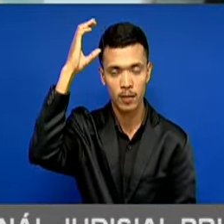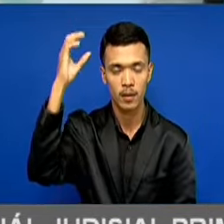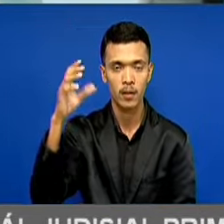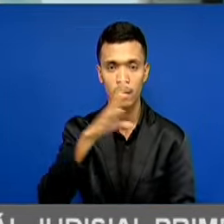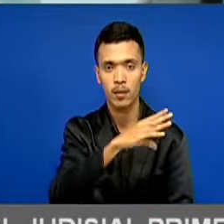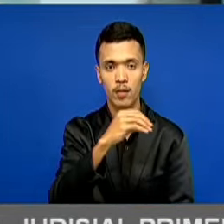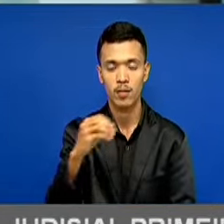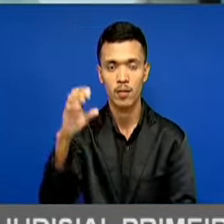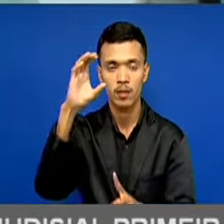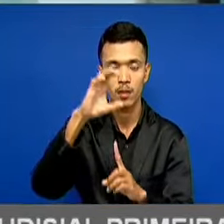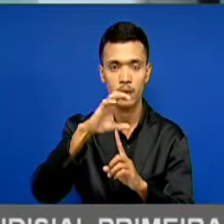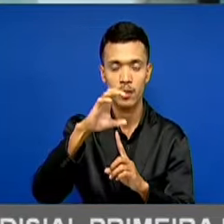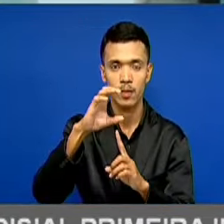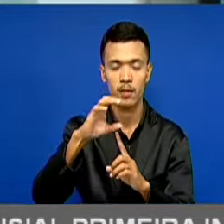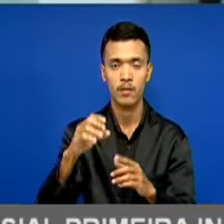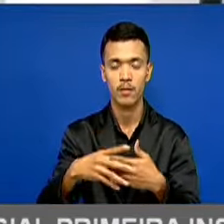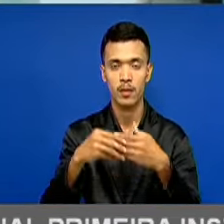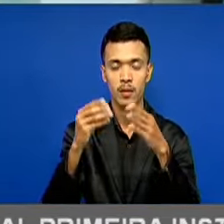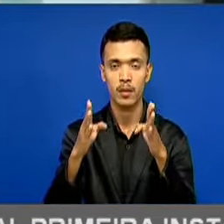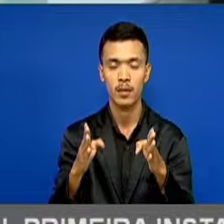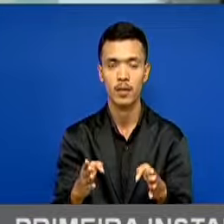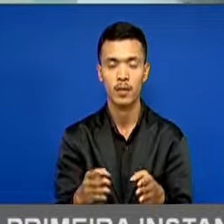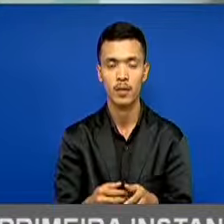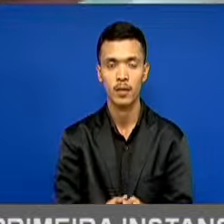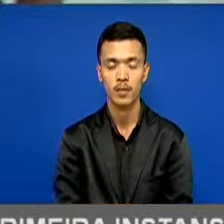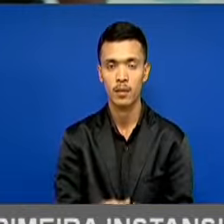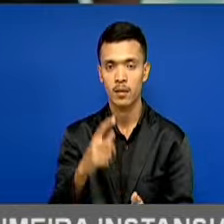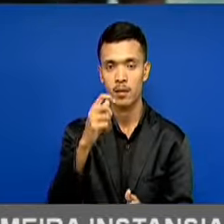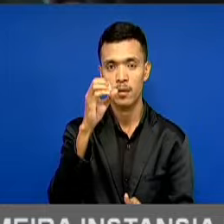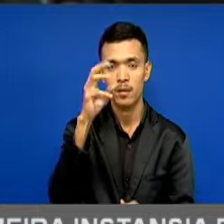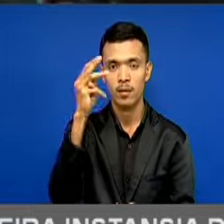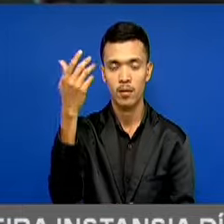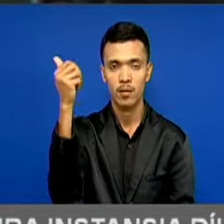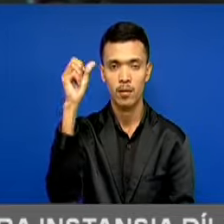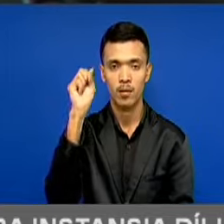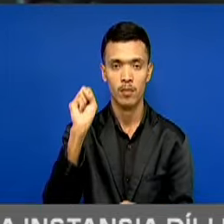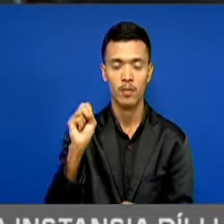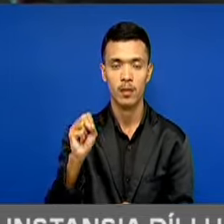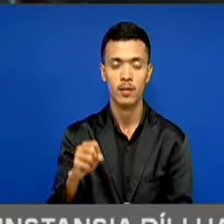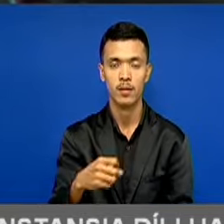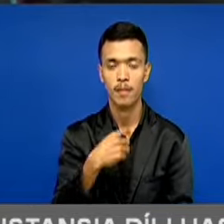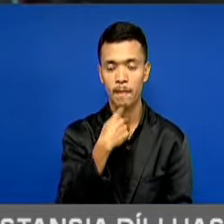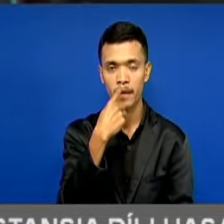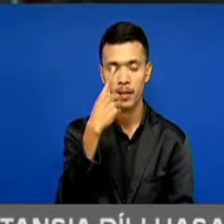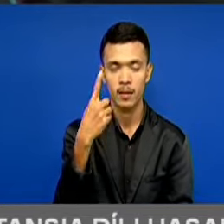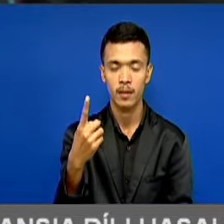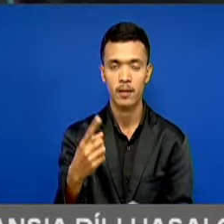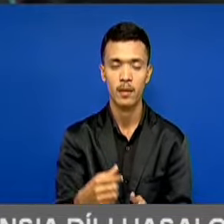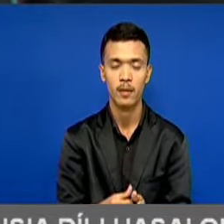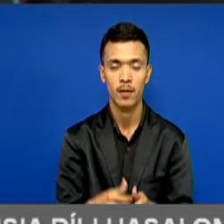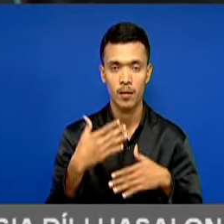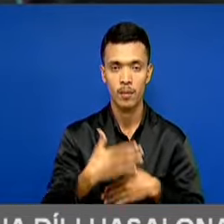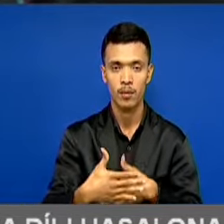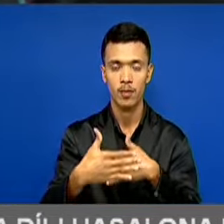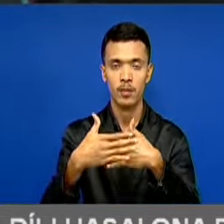no Coordenador-Geral Alto Nível Institucional, Tomás Cabral. Expedito Dias Ximenes informa,